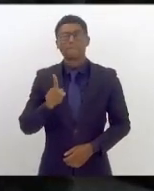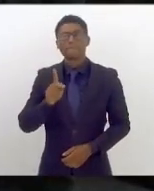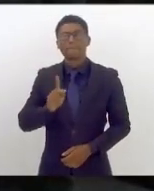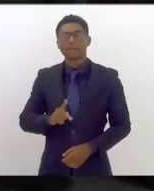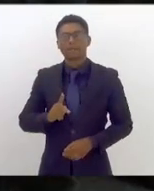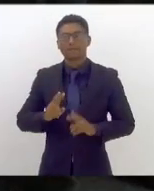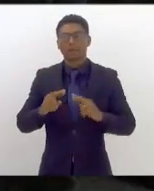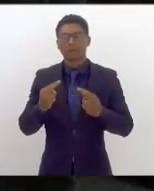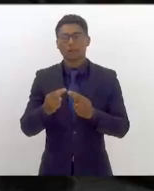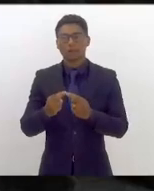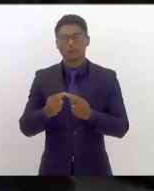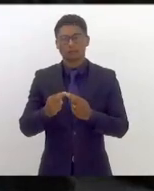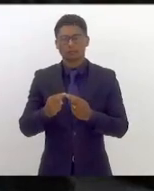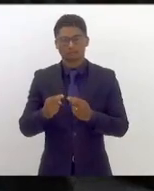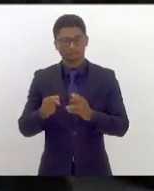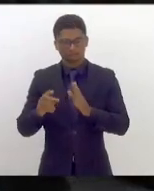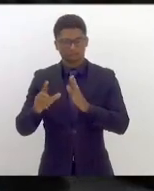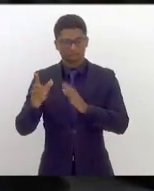pública